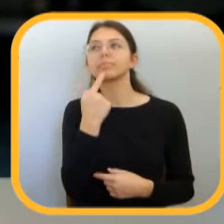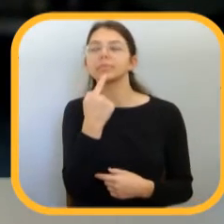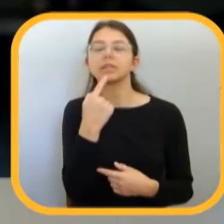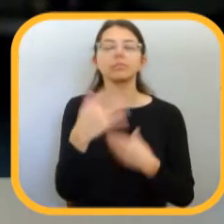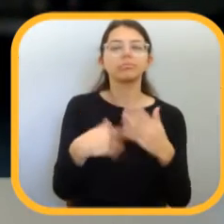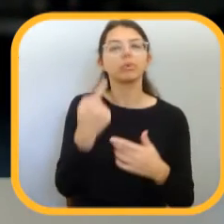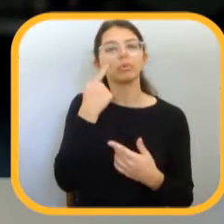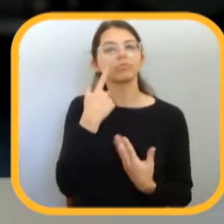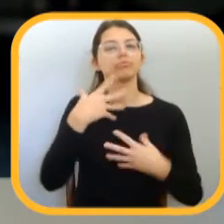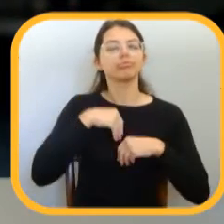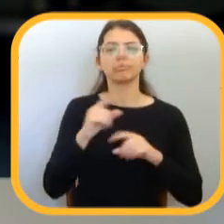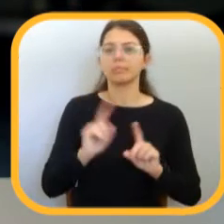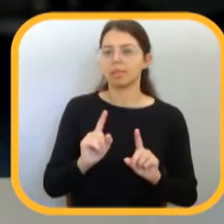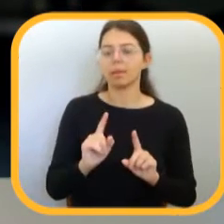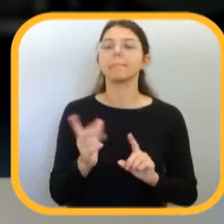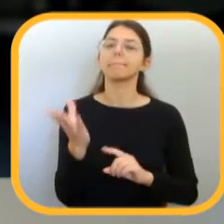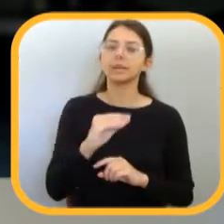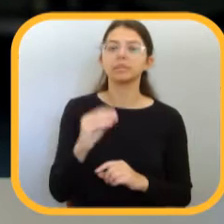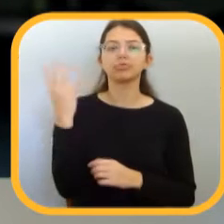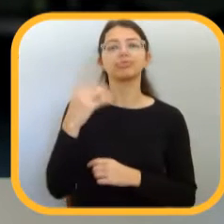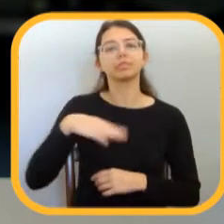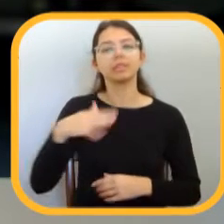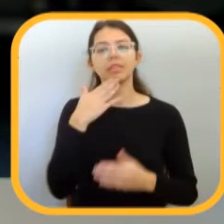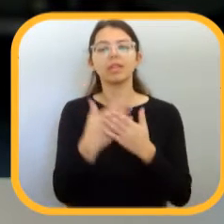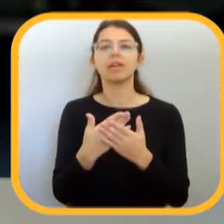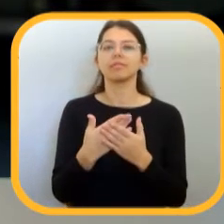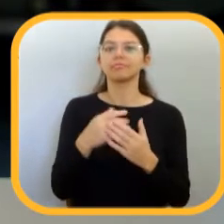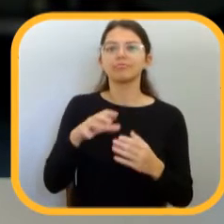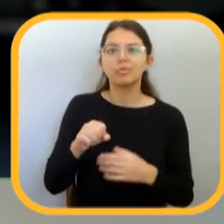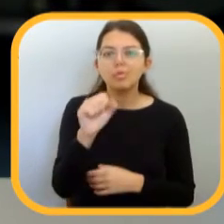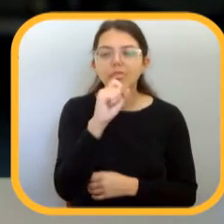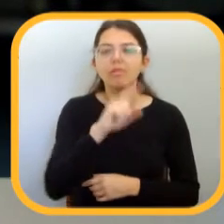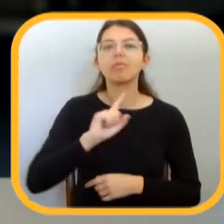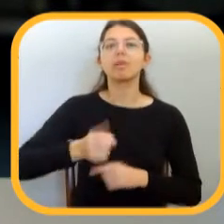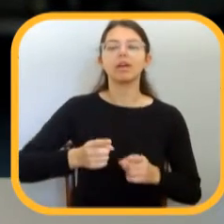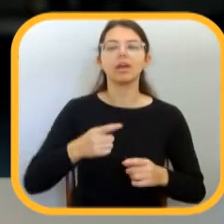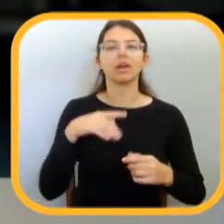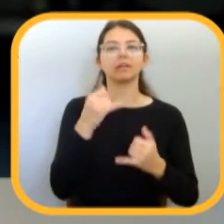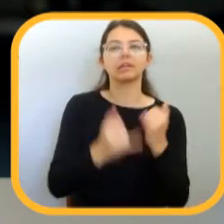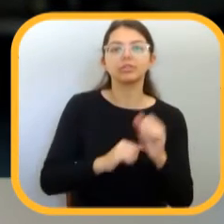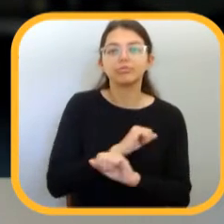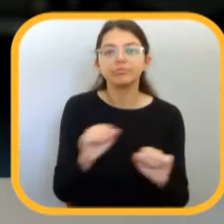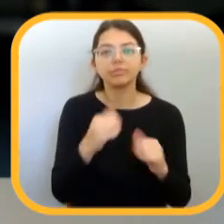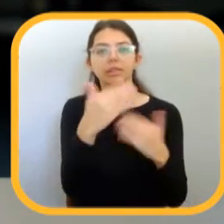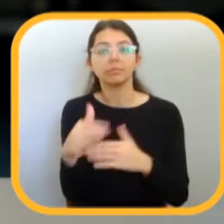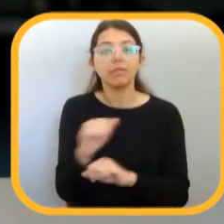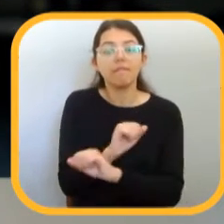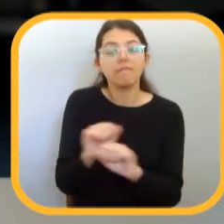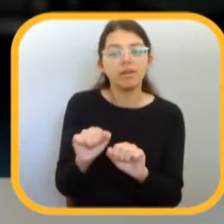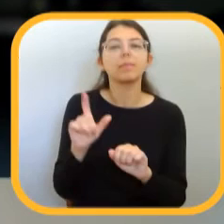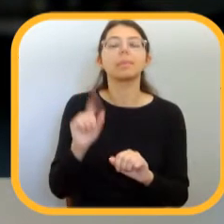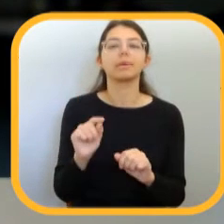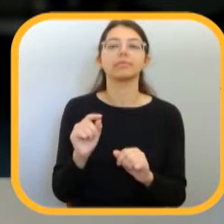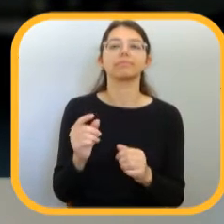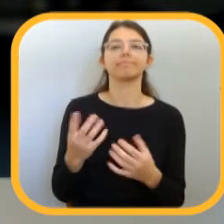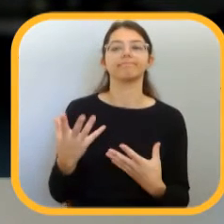na aquisição de conhecimentos. A cultura científica permite-nos perceber as potencialidades, os riscos e as limitações da ciência,